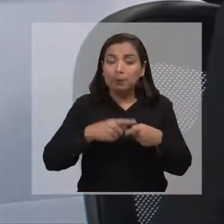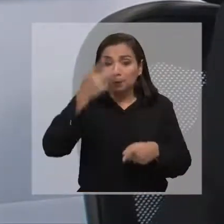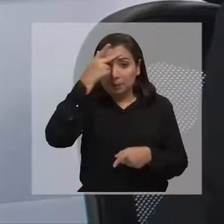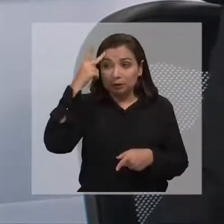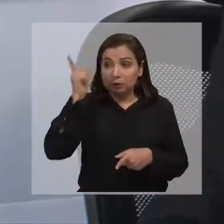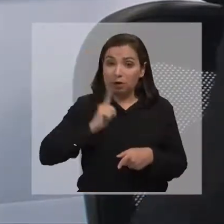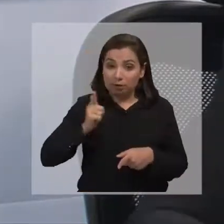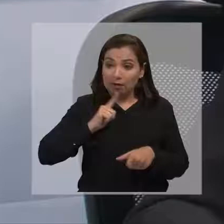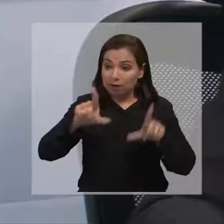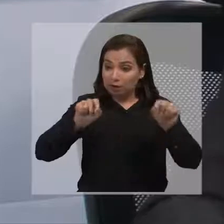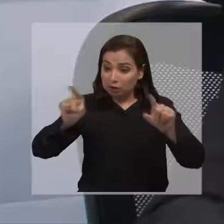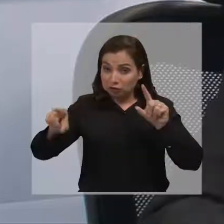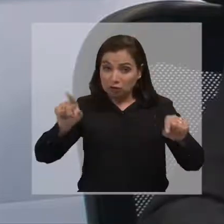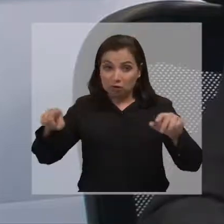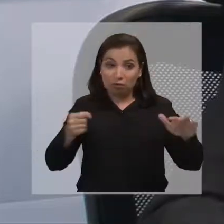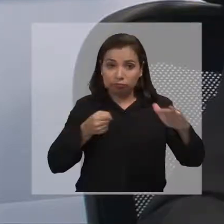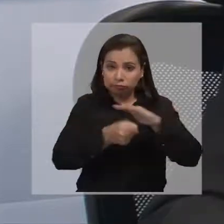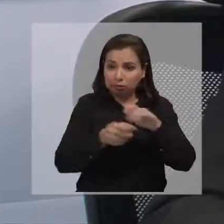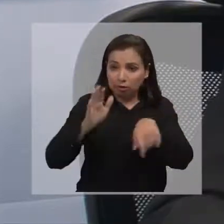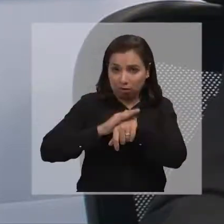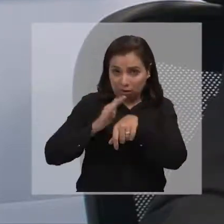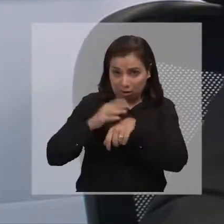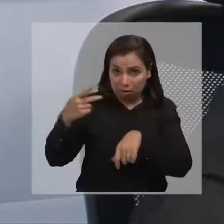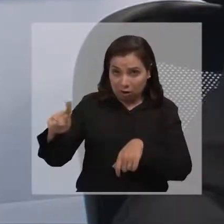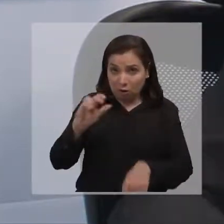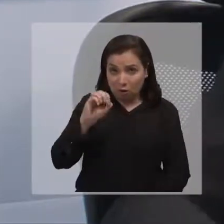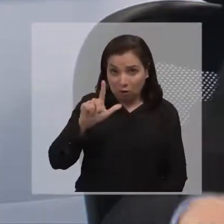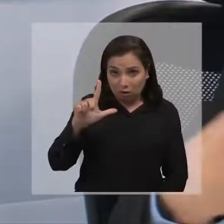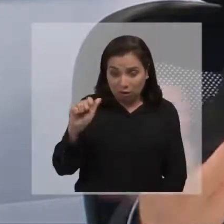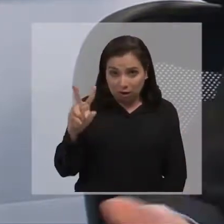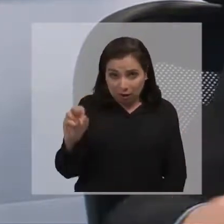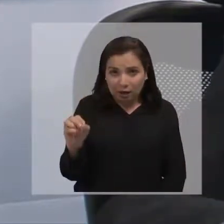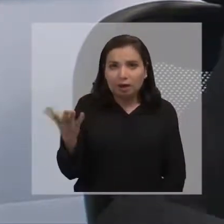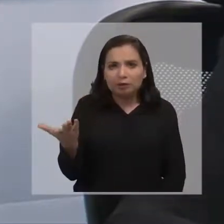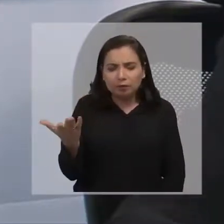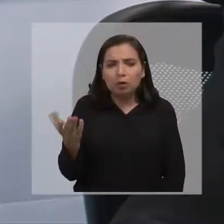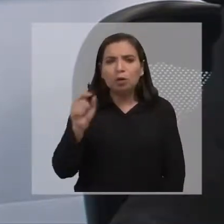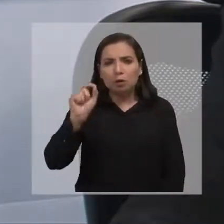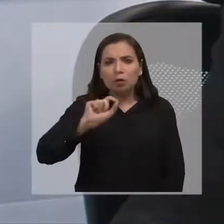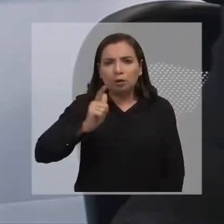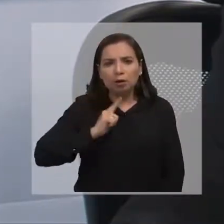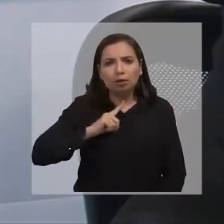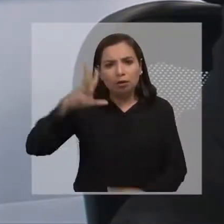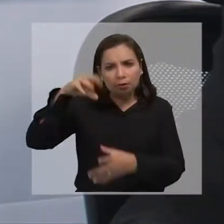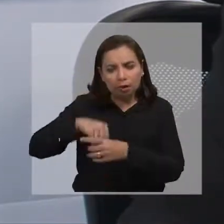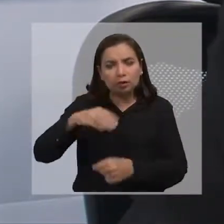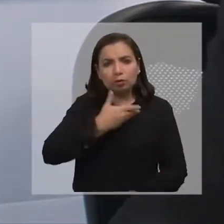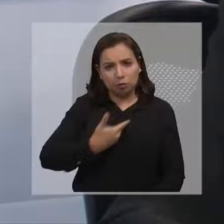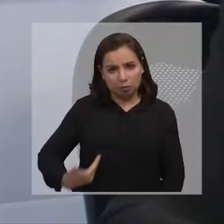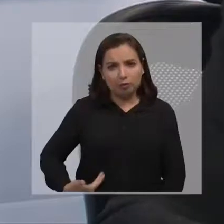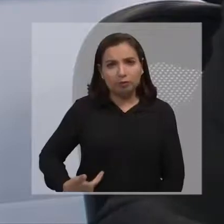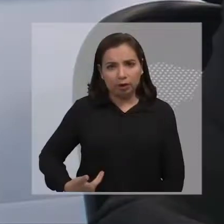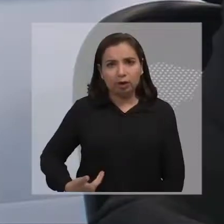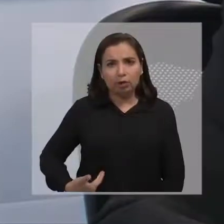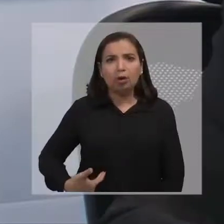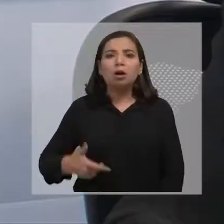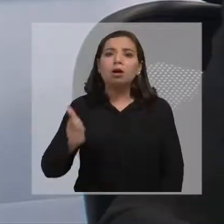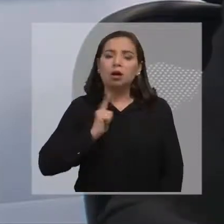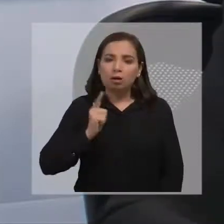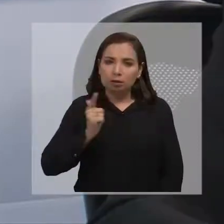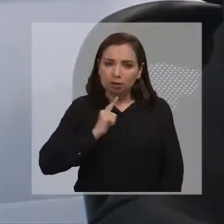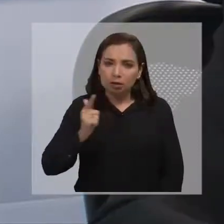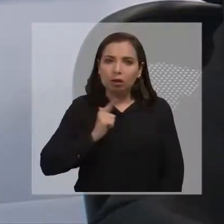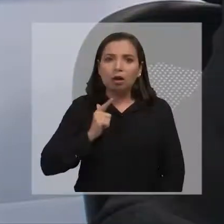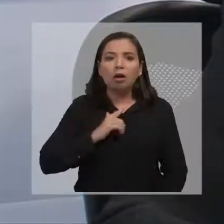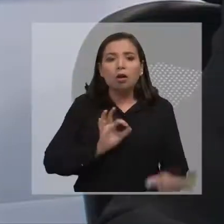colocadas lá, por indicação de Olavo de Carvalho e depois seus discípulos colocaram mais pessoas internamente no governo, tem sido